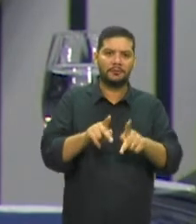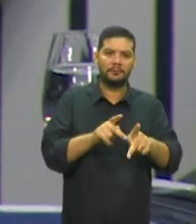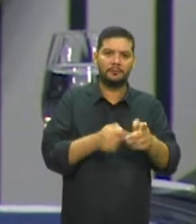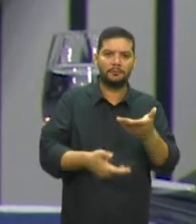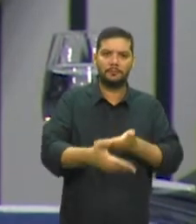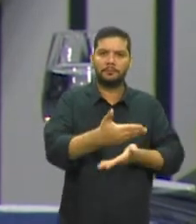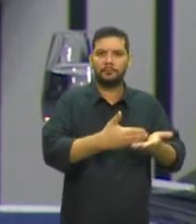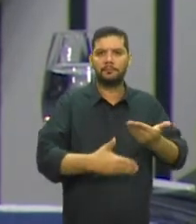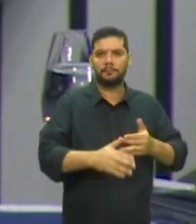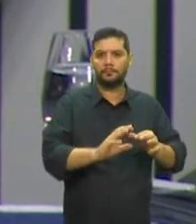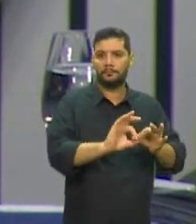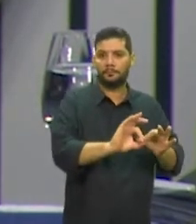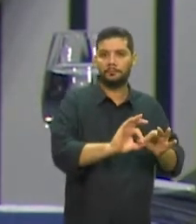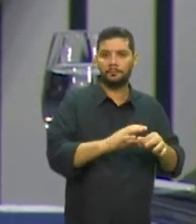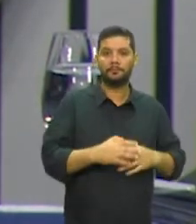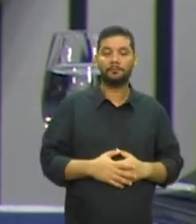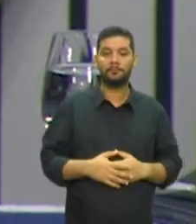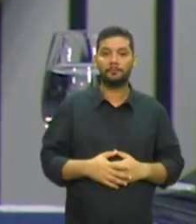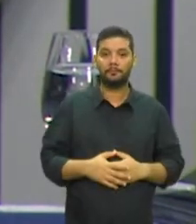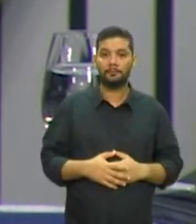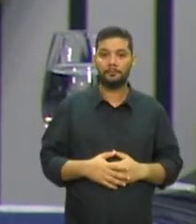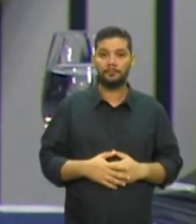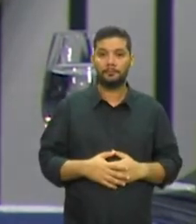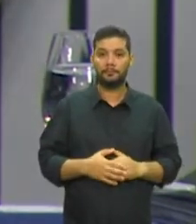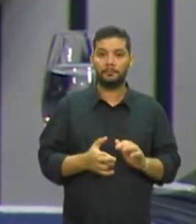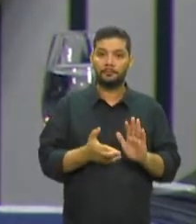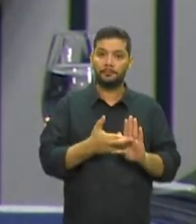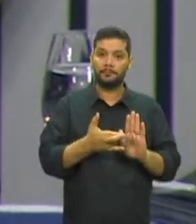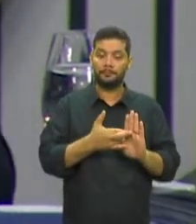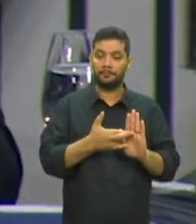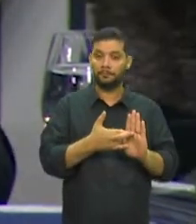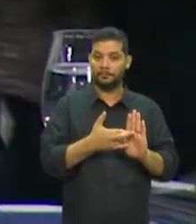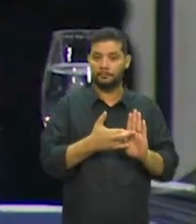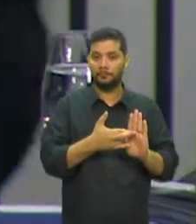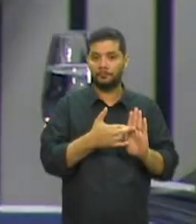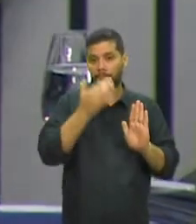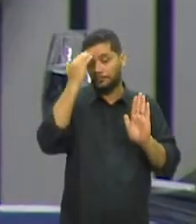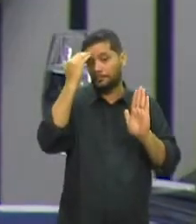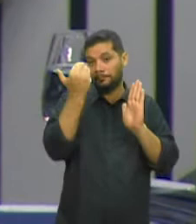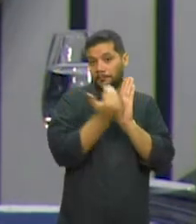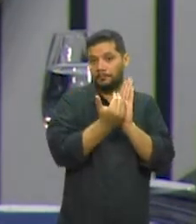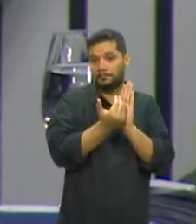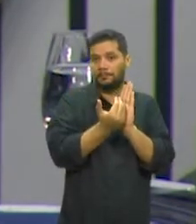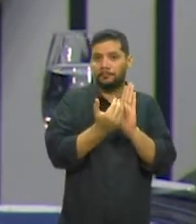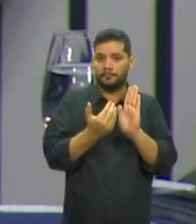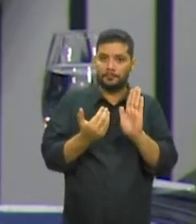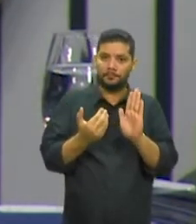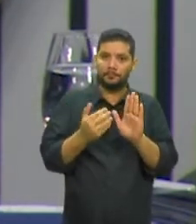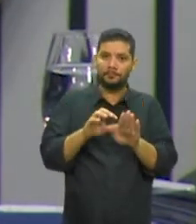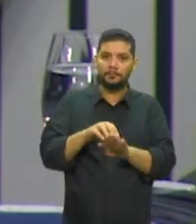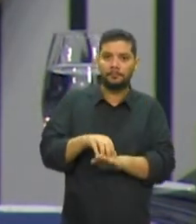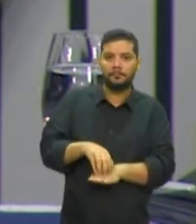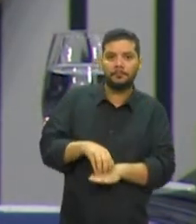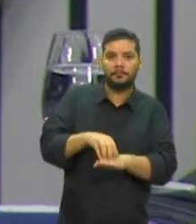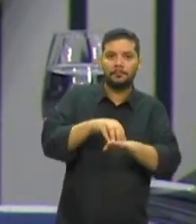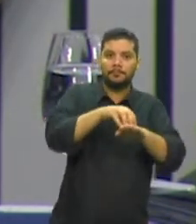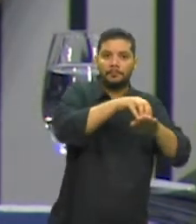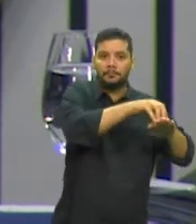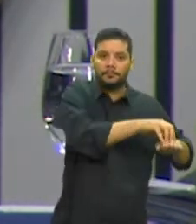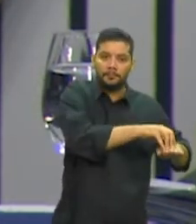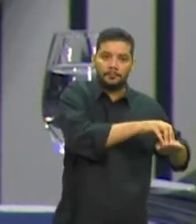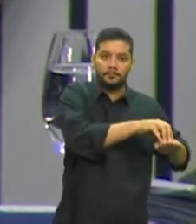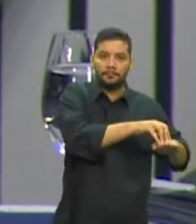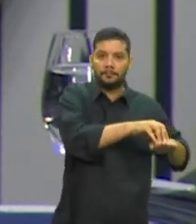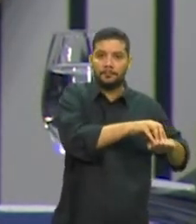cearenses. Prevista no regimento interno, a Assembleia Itinerante leva os trabalhos legislativos para